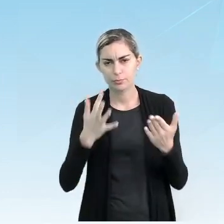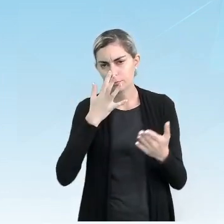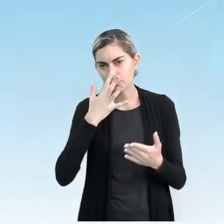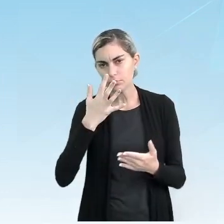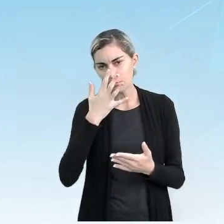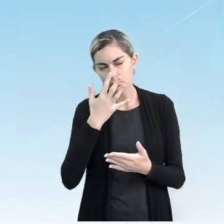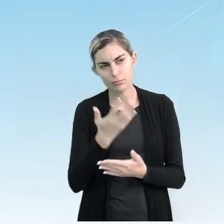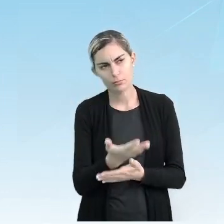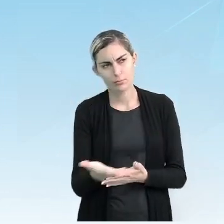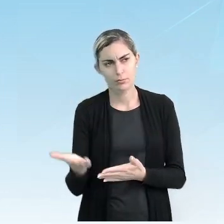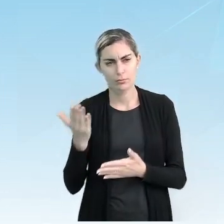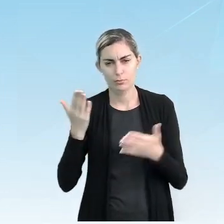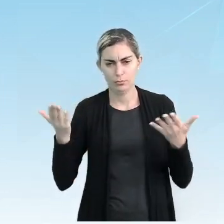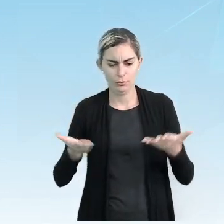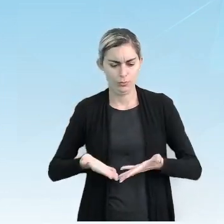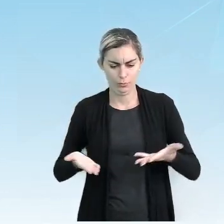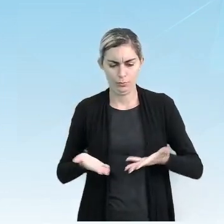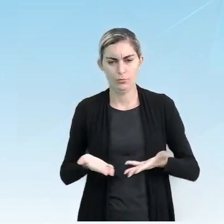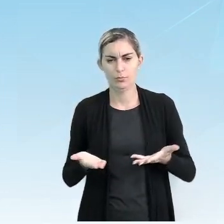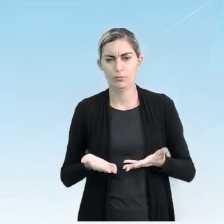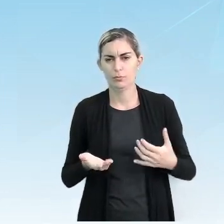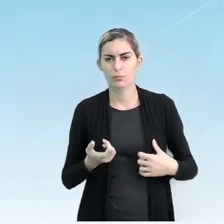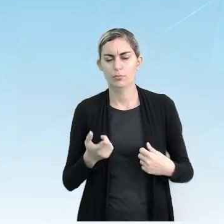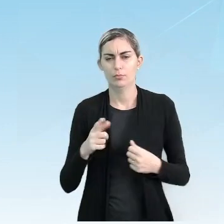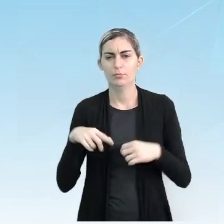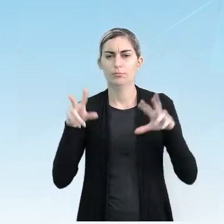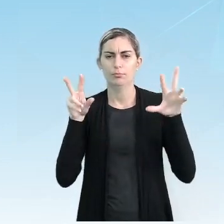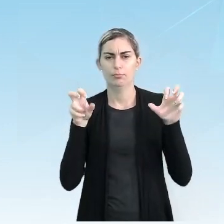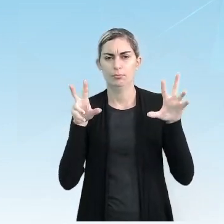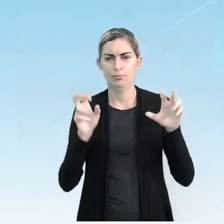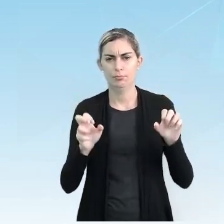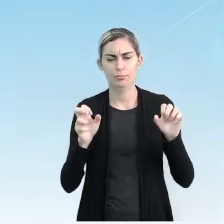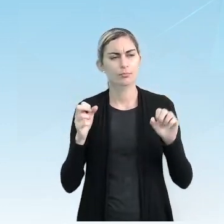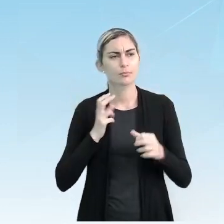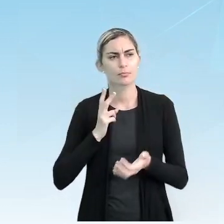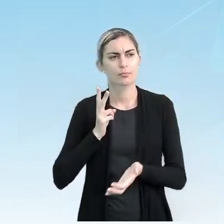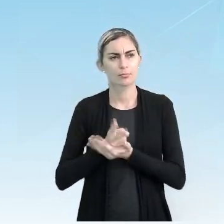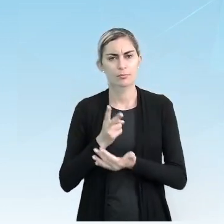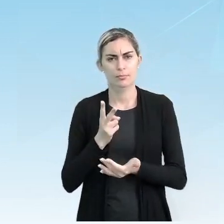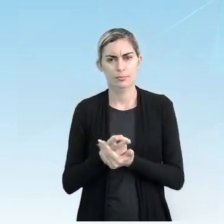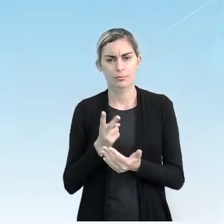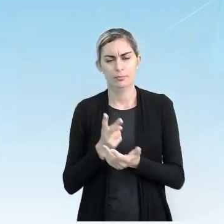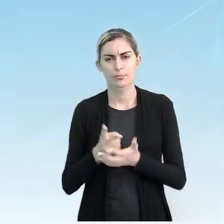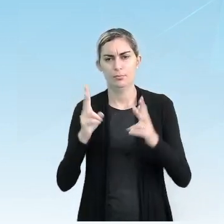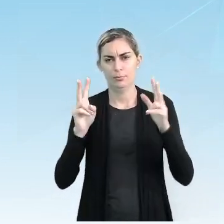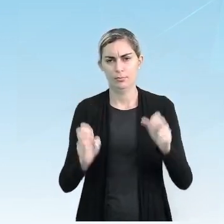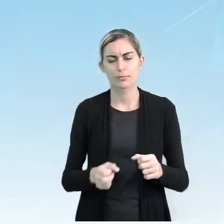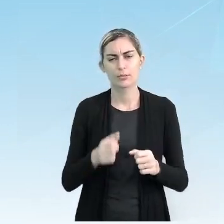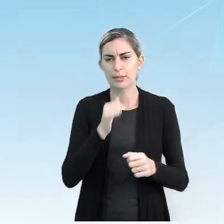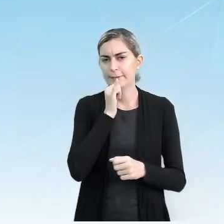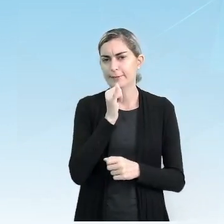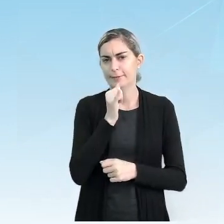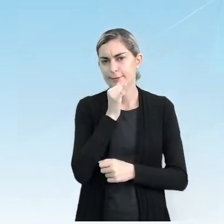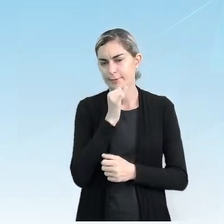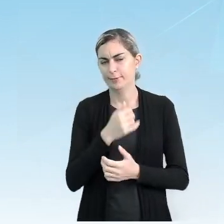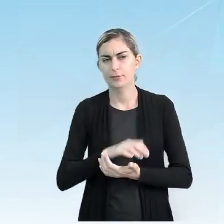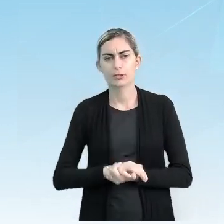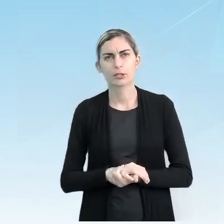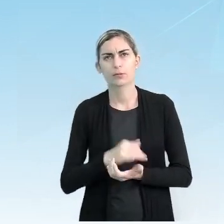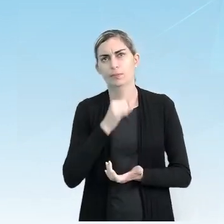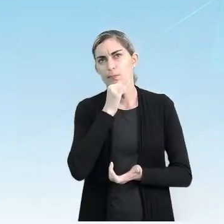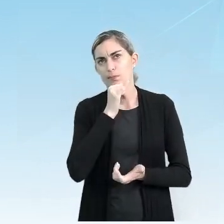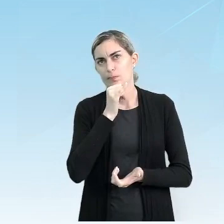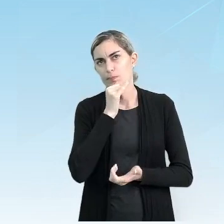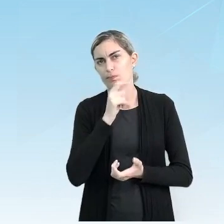noticiário hoje, certo? E aquele tema polêmico, e sempre há temas polêmicos. Vou dar um exemplo. Um exemplo é